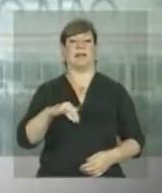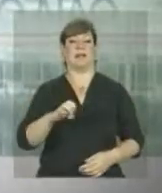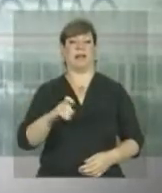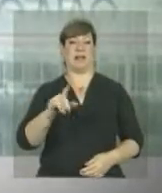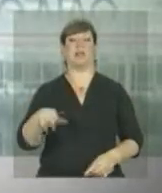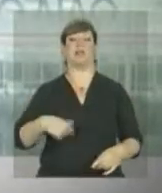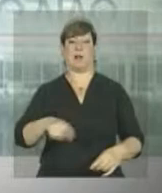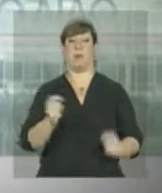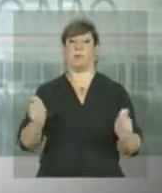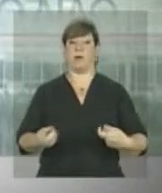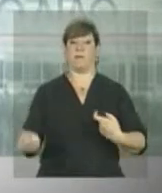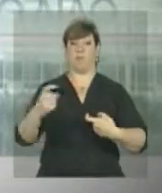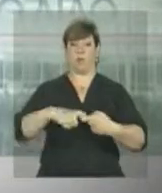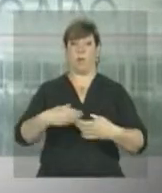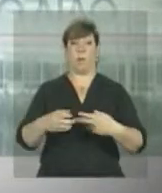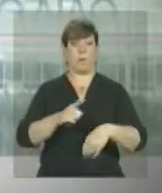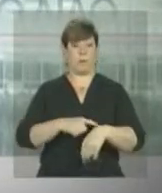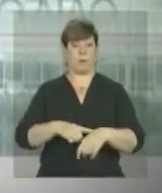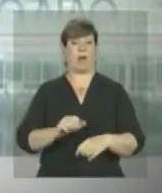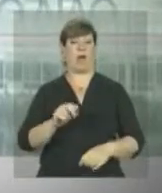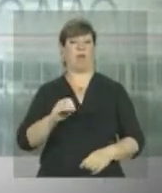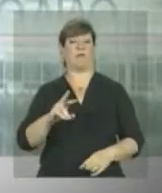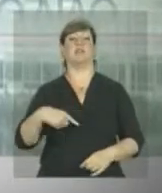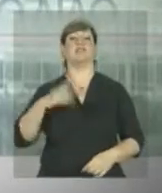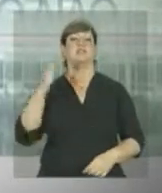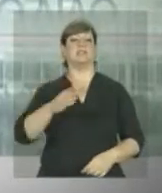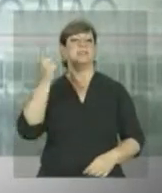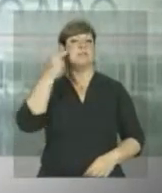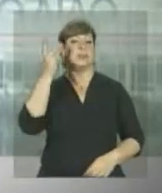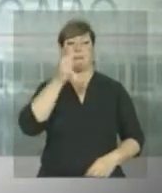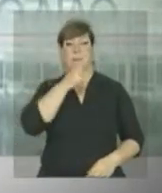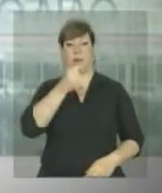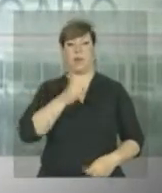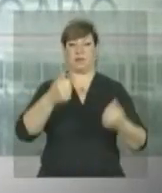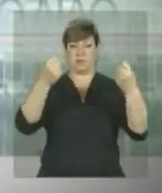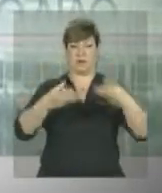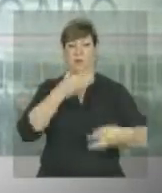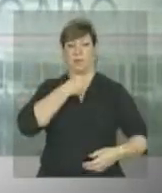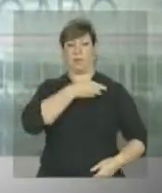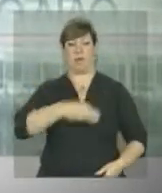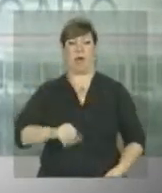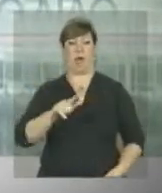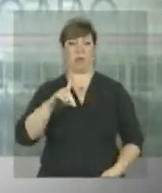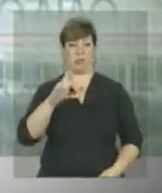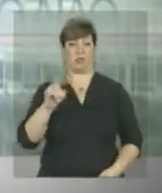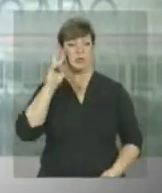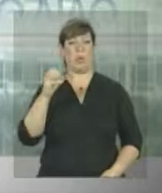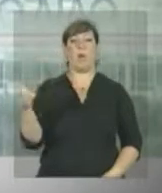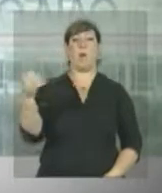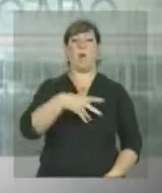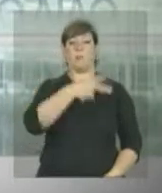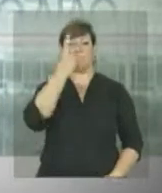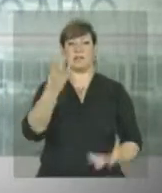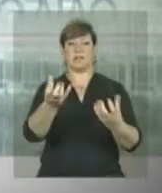Lembrando então que podemos voltar a qualquer momento ao vivo, direto de São Paulo, com a entrevista coletiva do ministro Aldo Rebelo sobre os novos